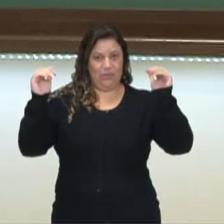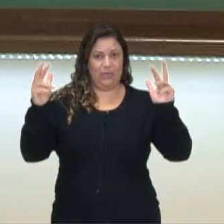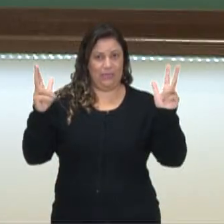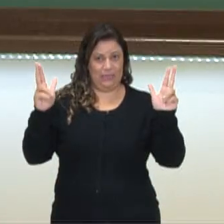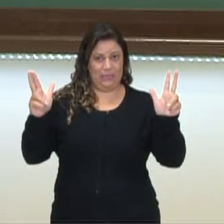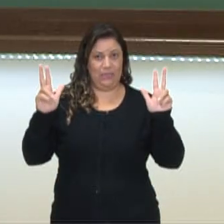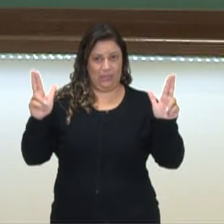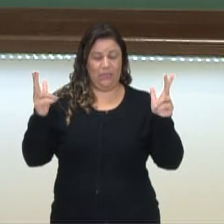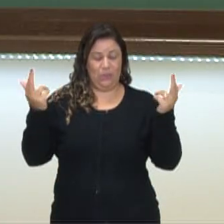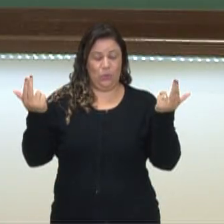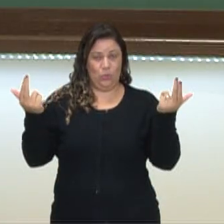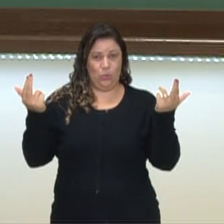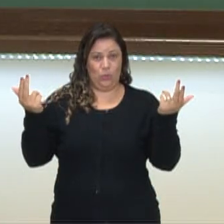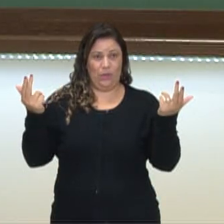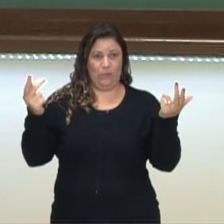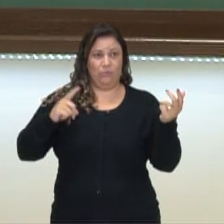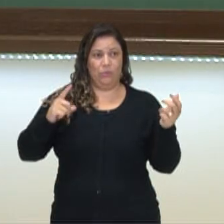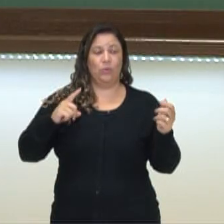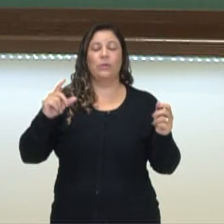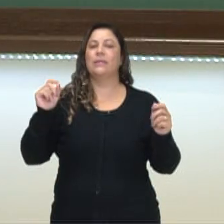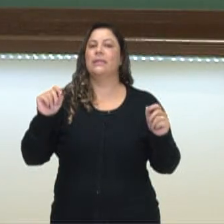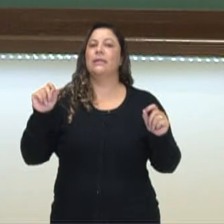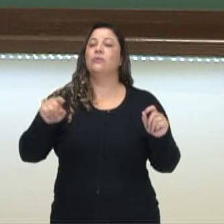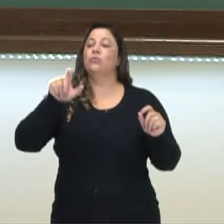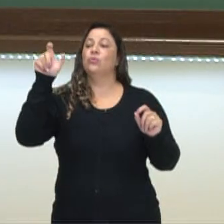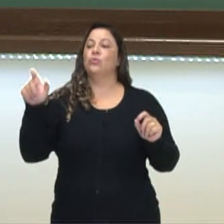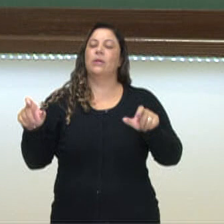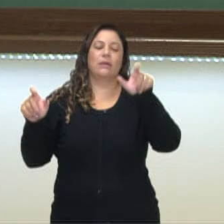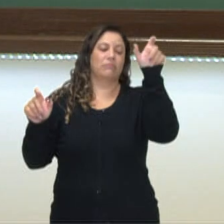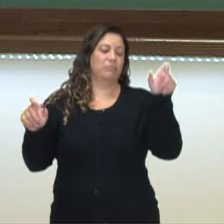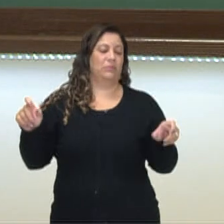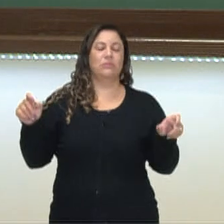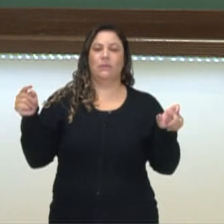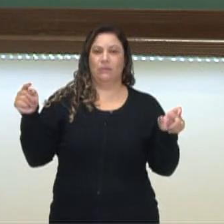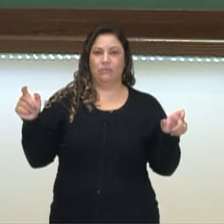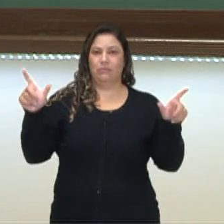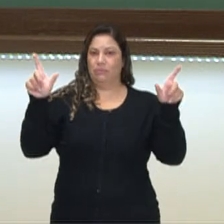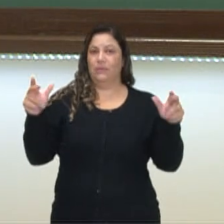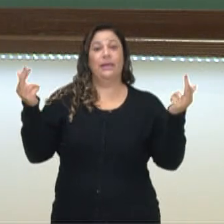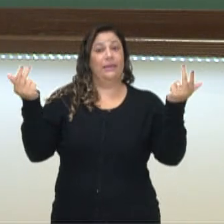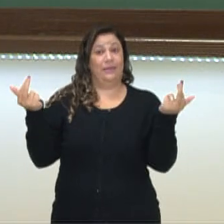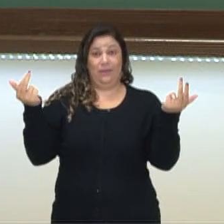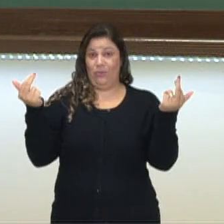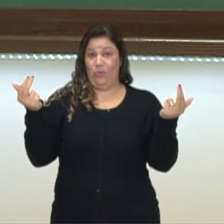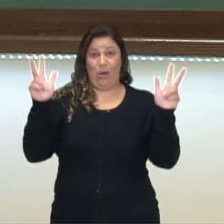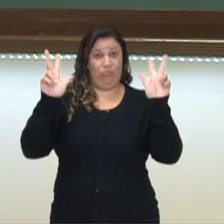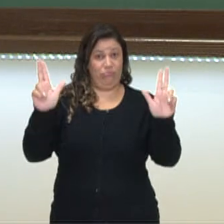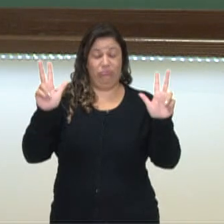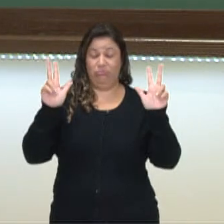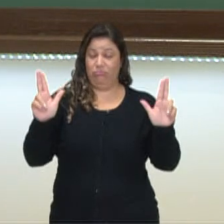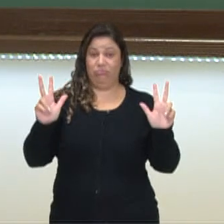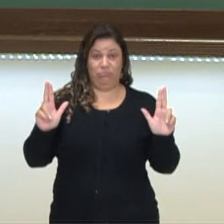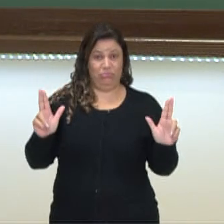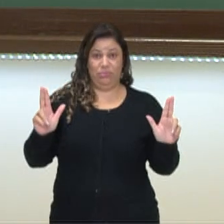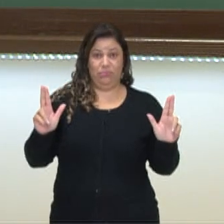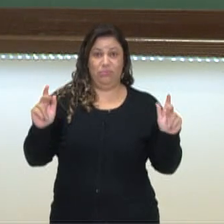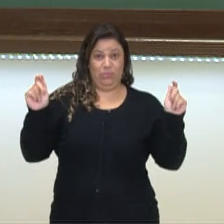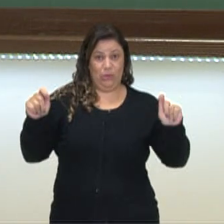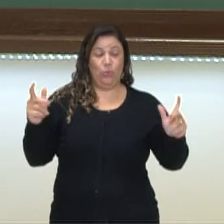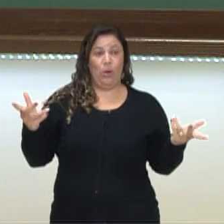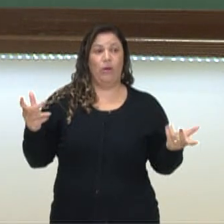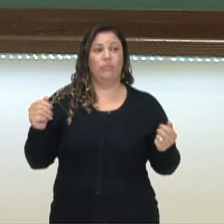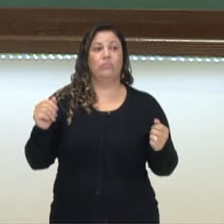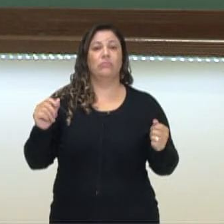o quê? Que o que eu tenho de um lado da igualdade tem que ser exatamente igual ao que eu tenho do outro lado da igualdade. Porque está dizendo que